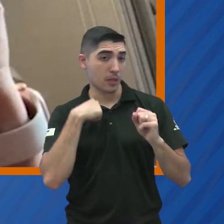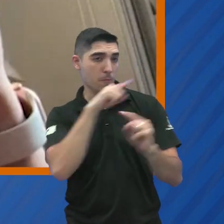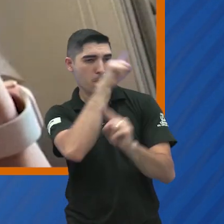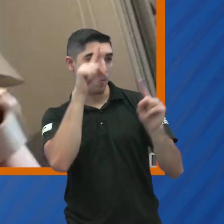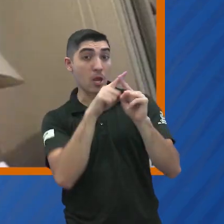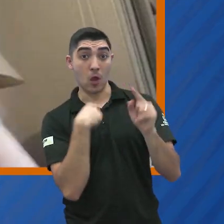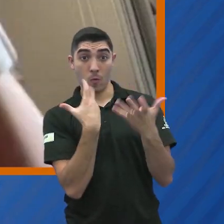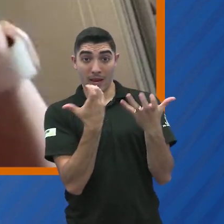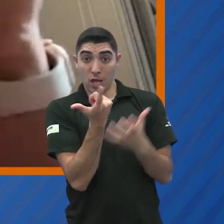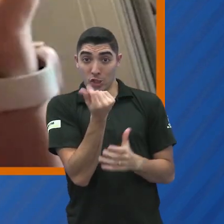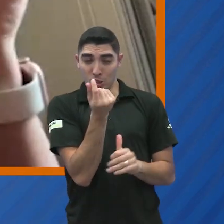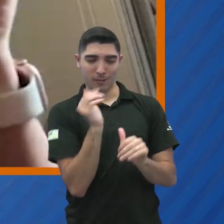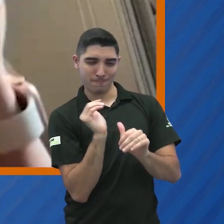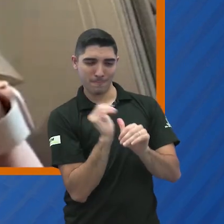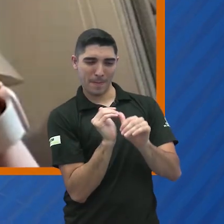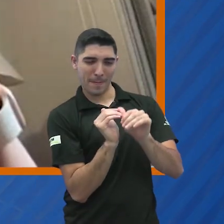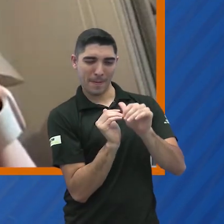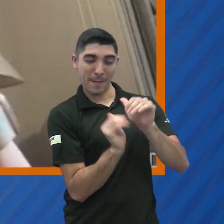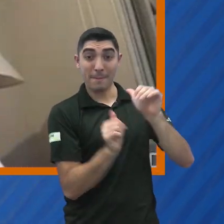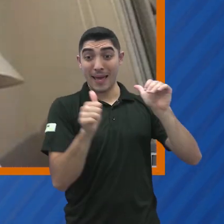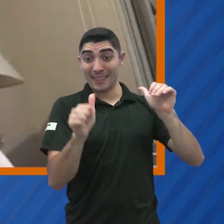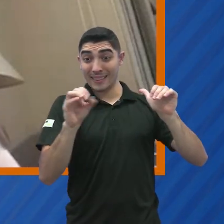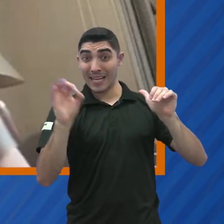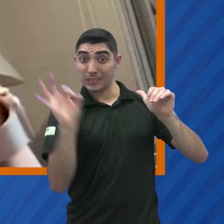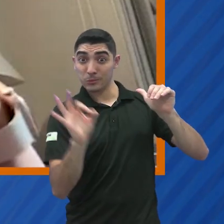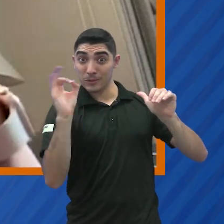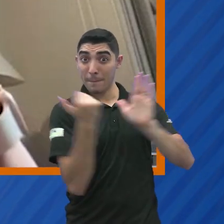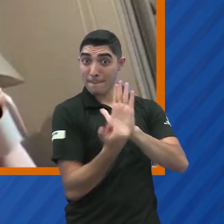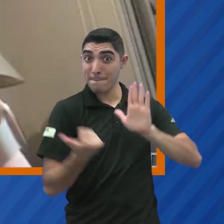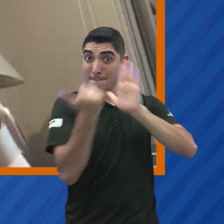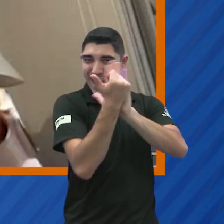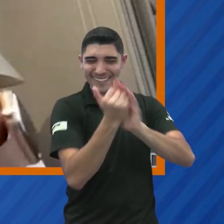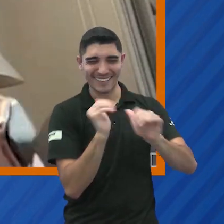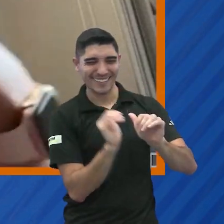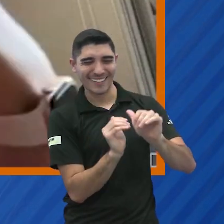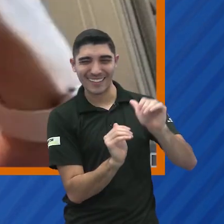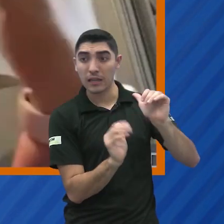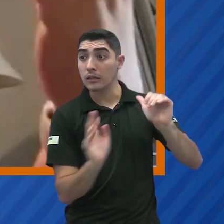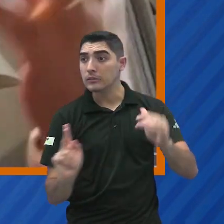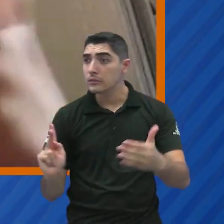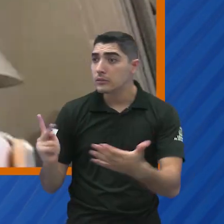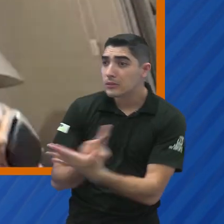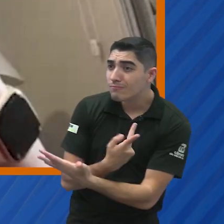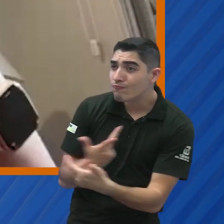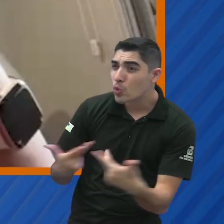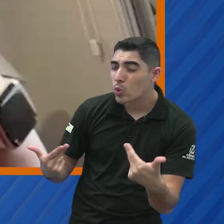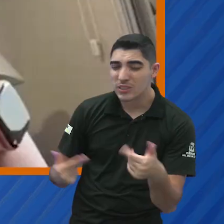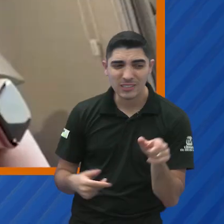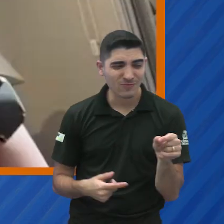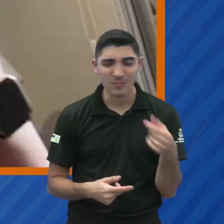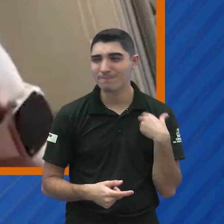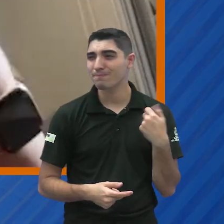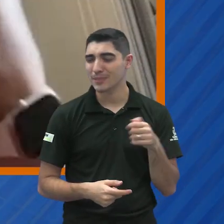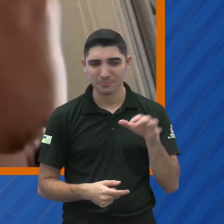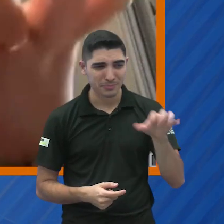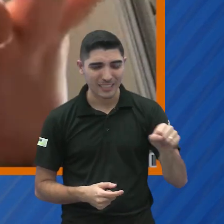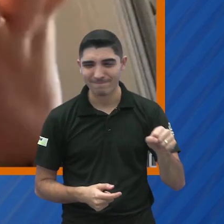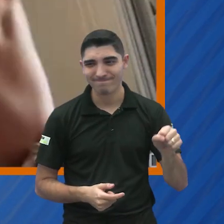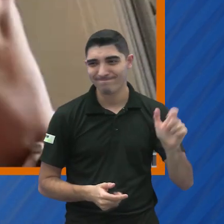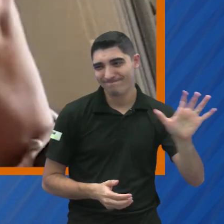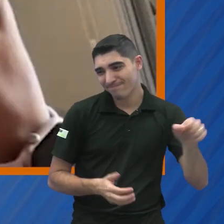eu quero montar minha reserva de emergência e aumentar 10%. De repente, houve algo, pessoal, que eu tive que